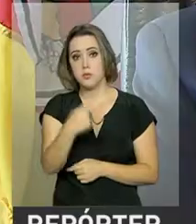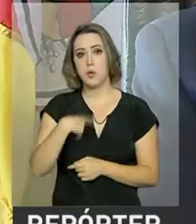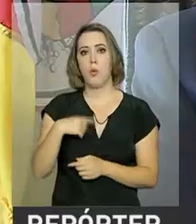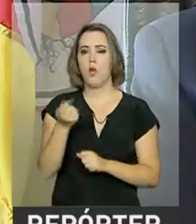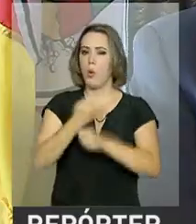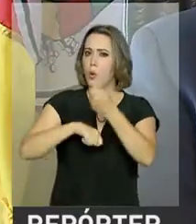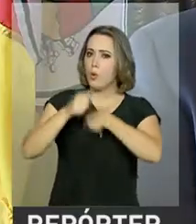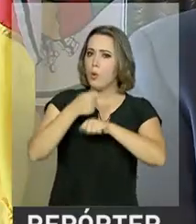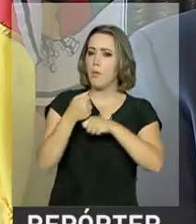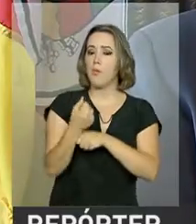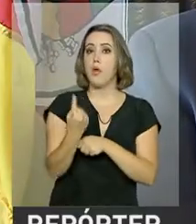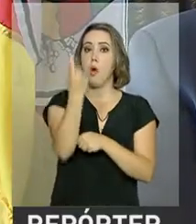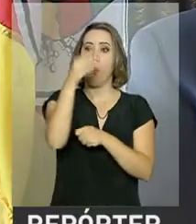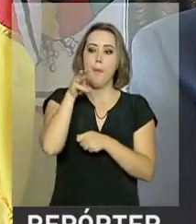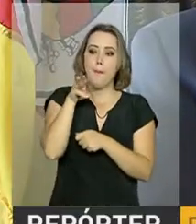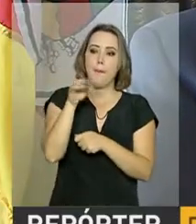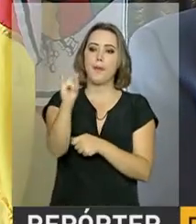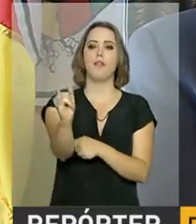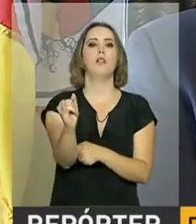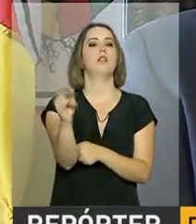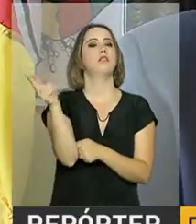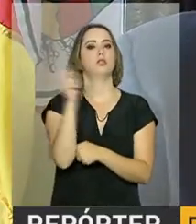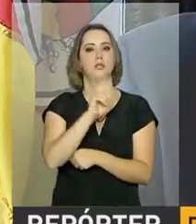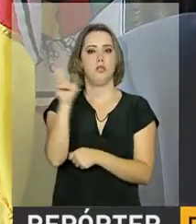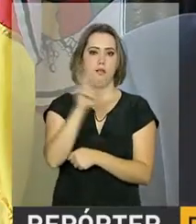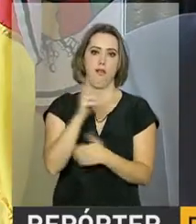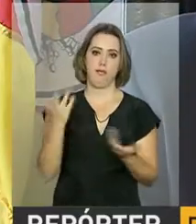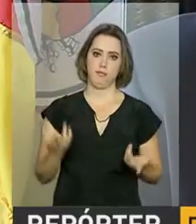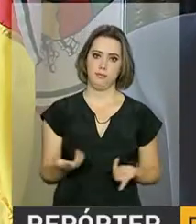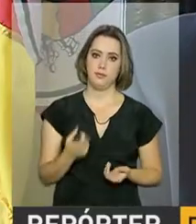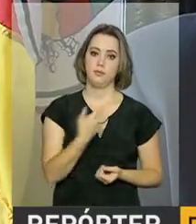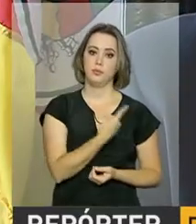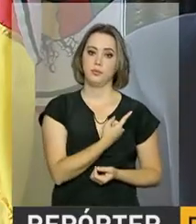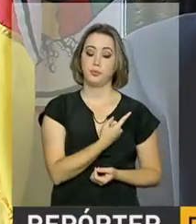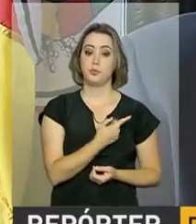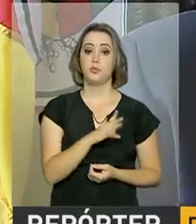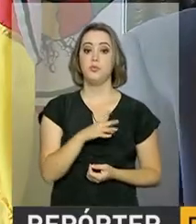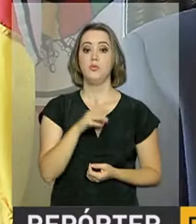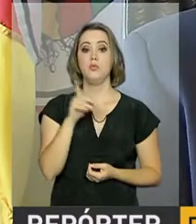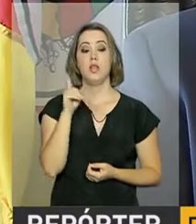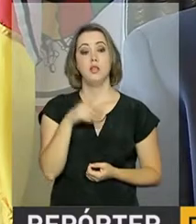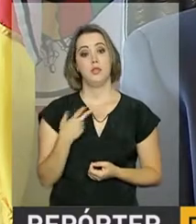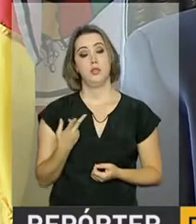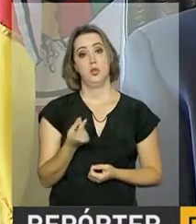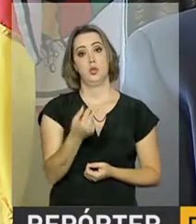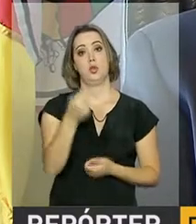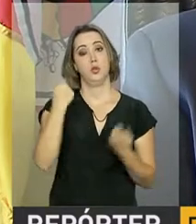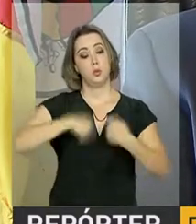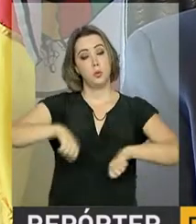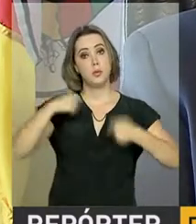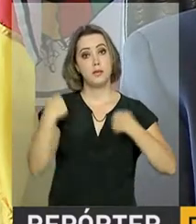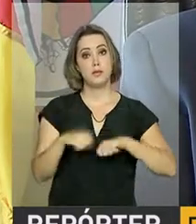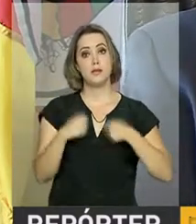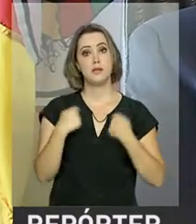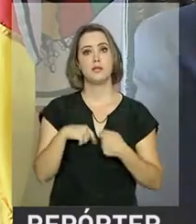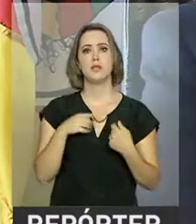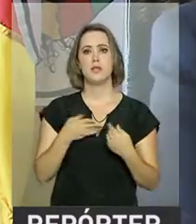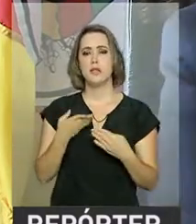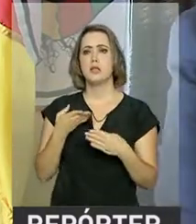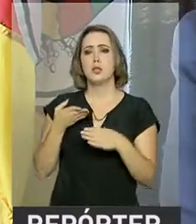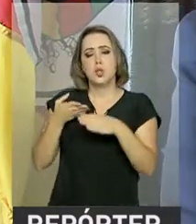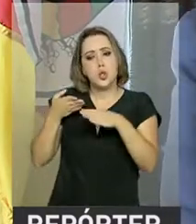R$1,3 bilhão. Esse dinheiro originário do Fundo de Garantia do Trabalhador, ele precisa cumprir a sua